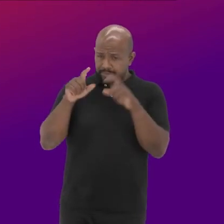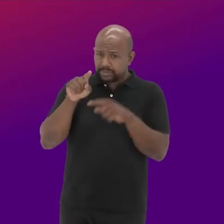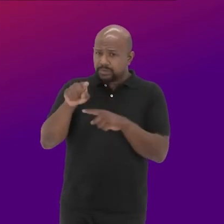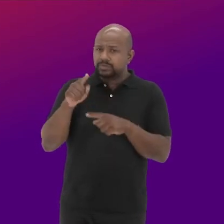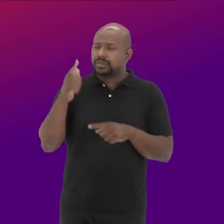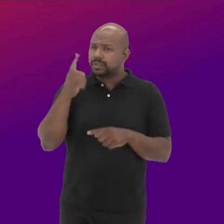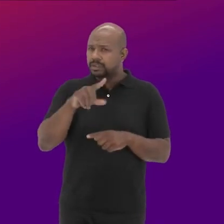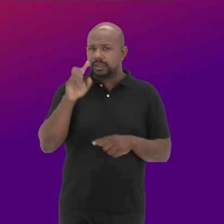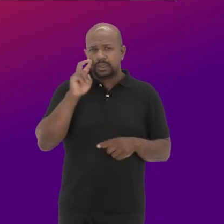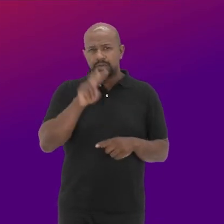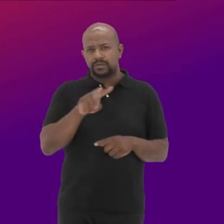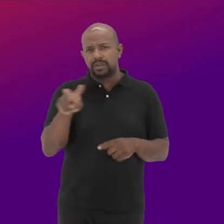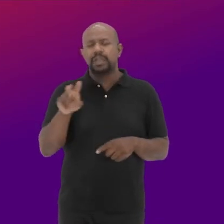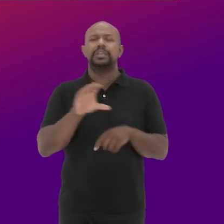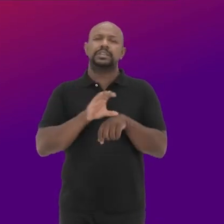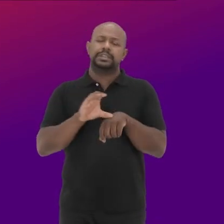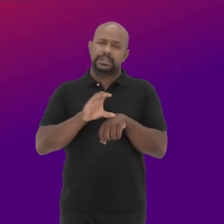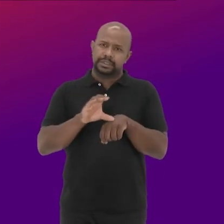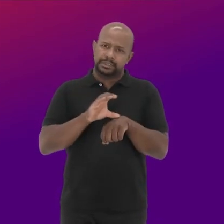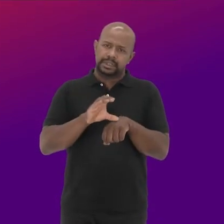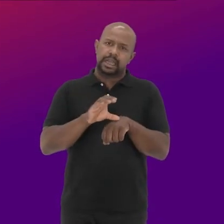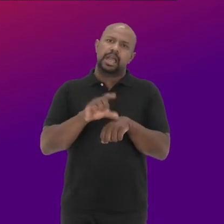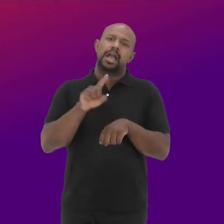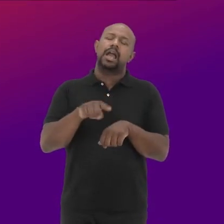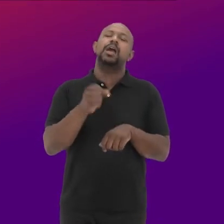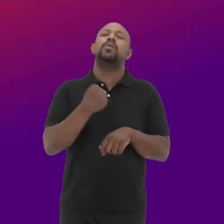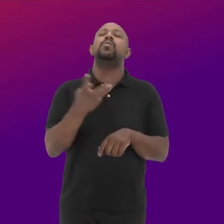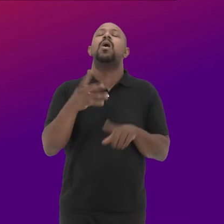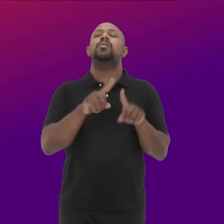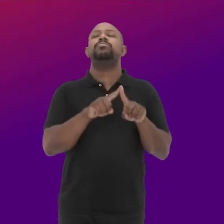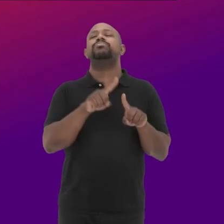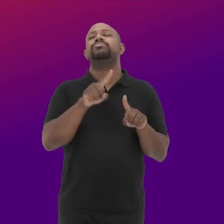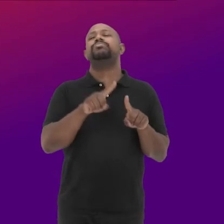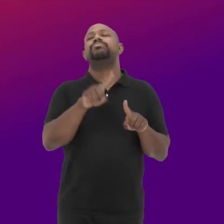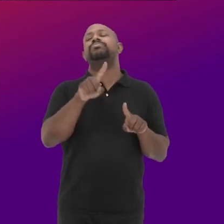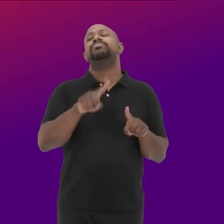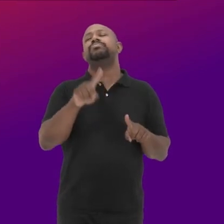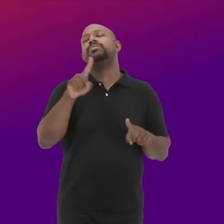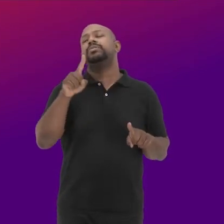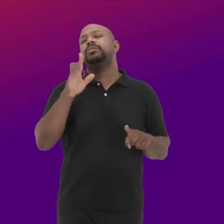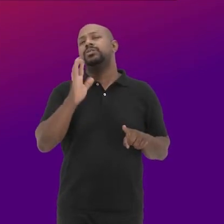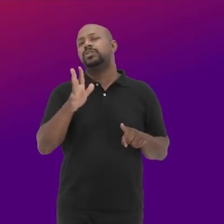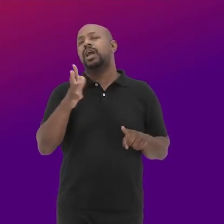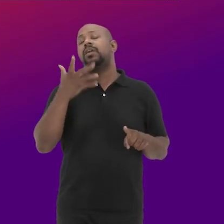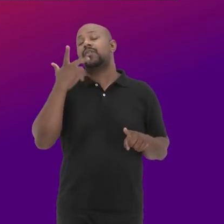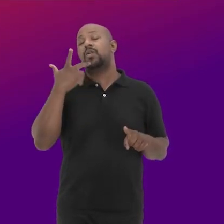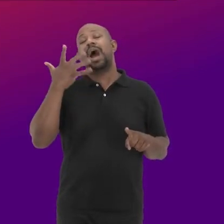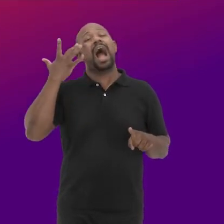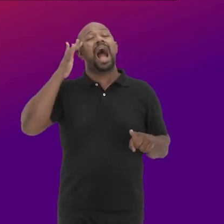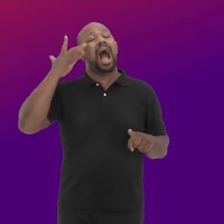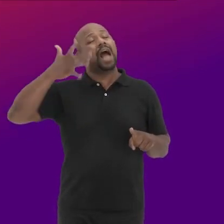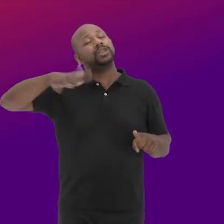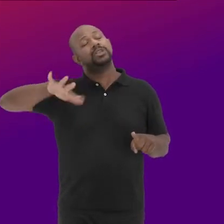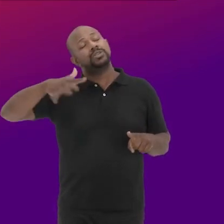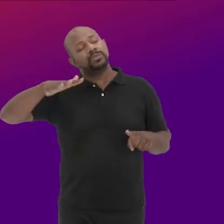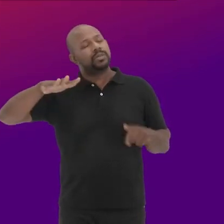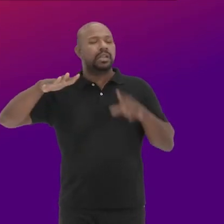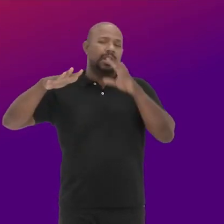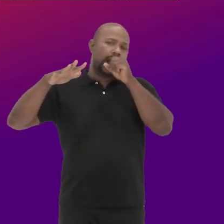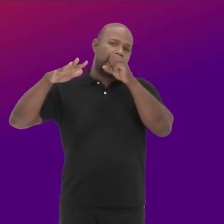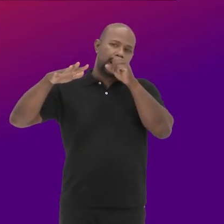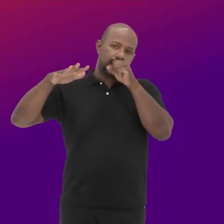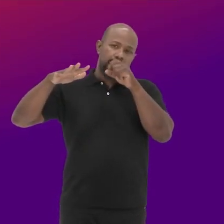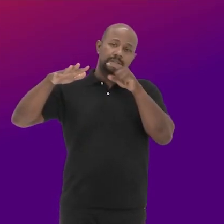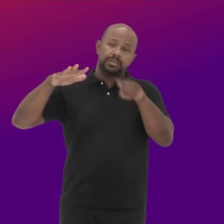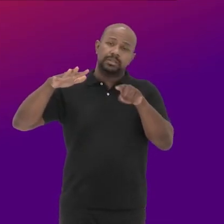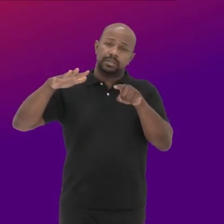acompanhamento, onde vocês veem em cinza qual é o range, qual é a cobertura dada, em